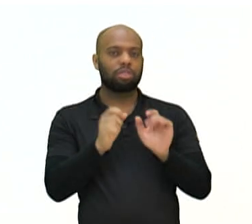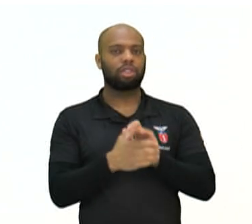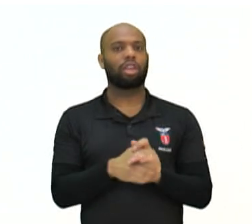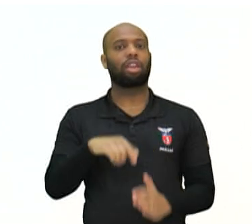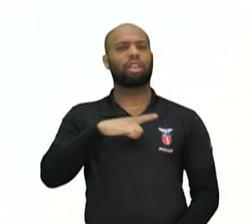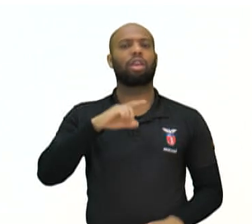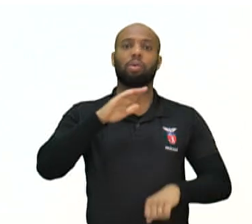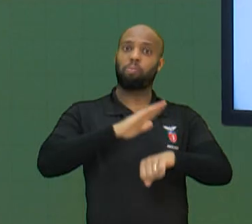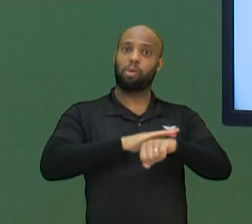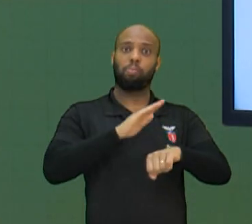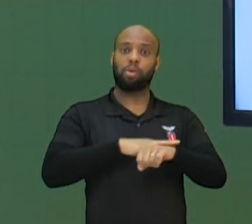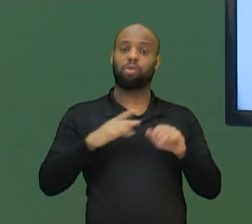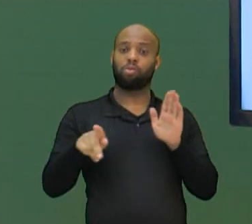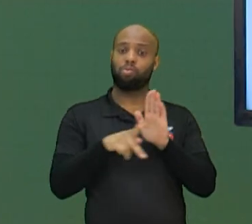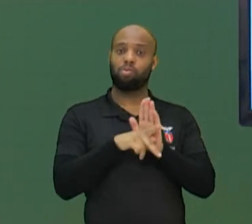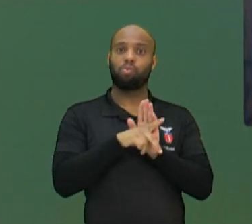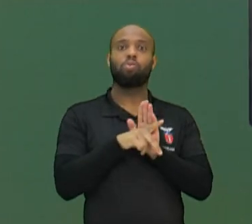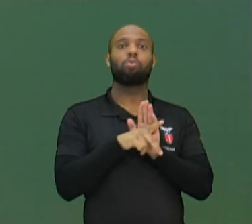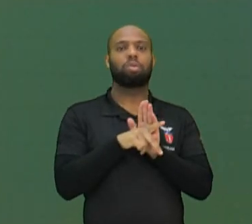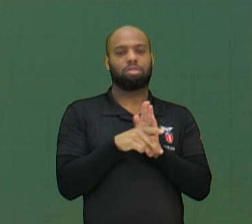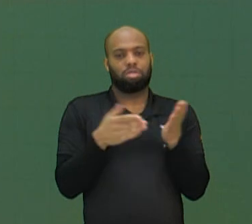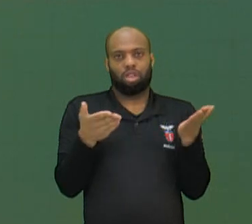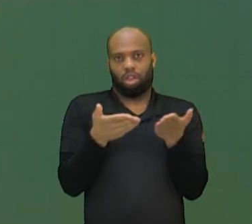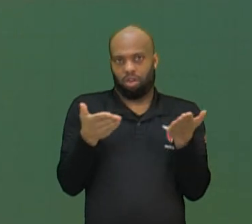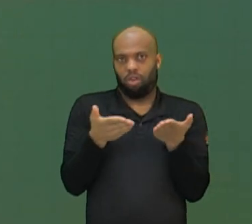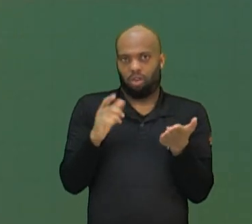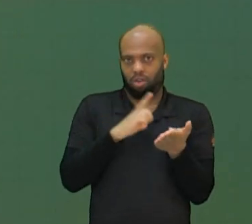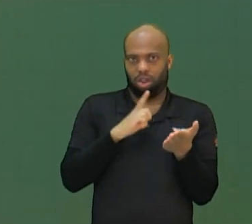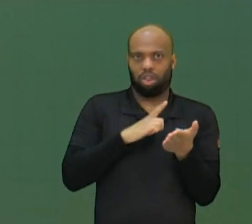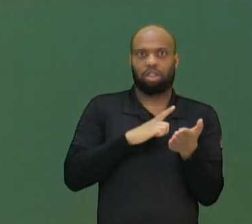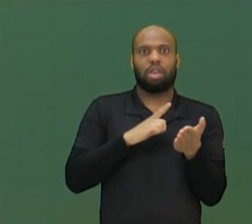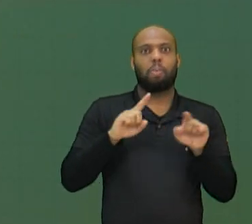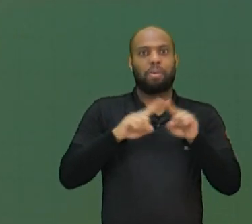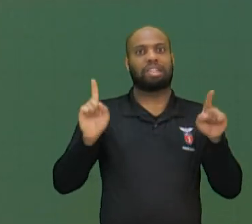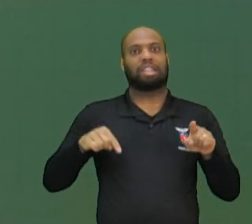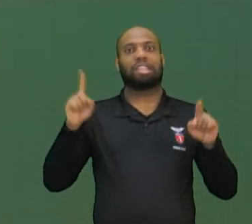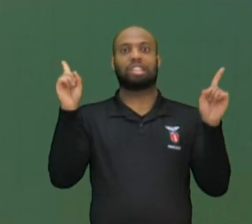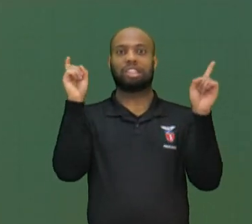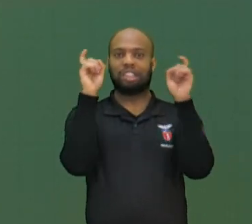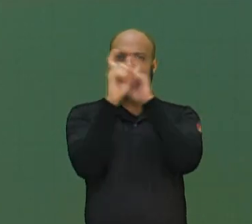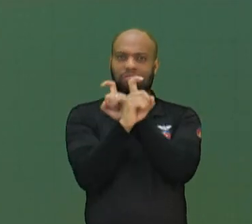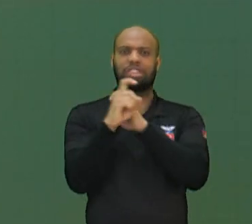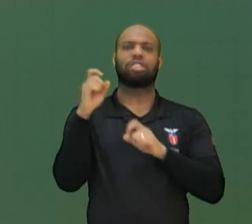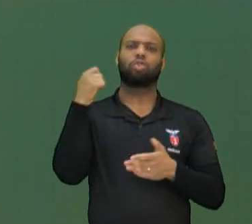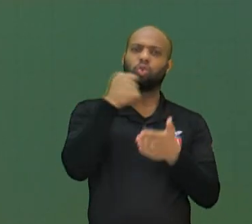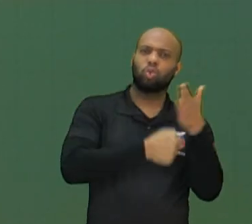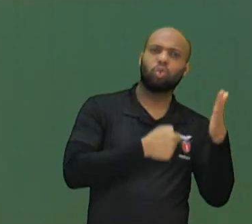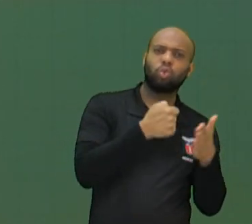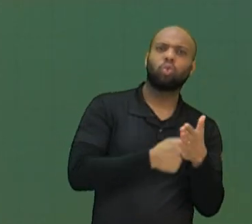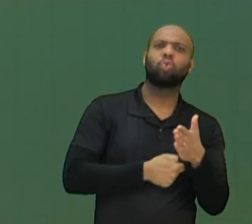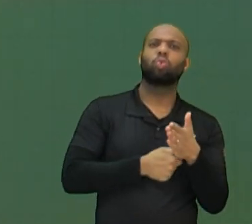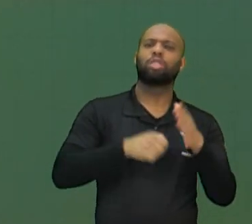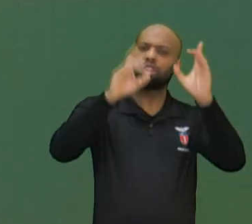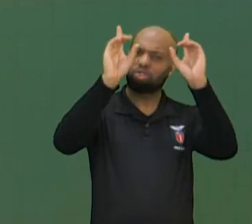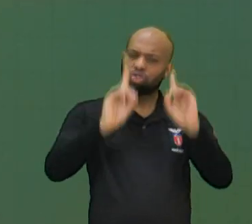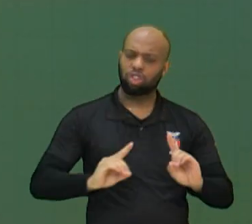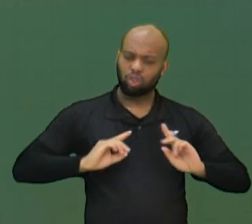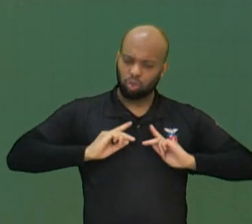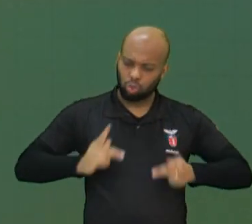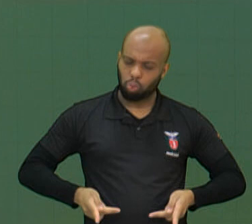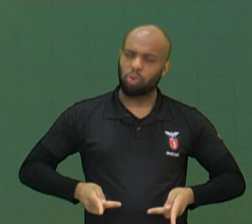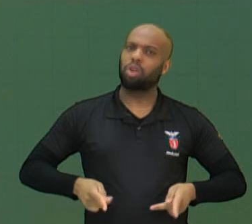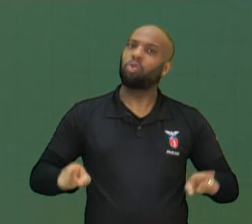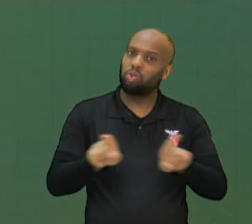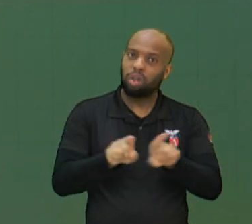um momento particular desse amplo e complexo movimento de luta pelos direitos humanos que envolvem também